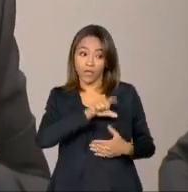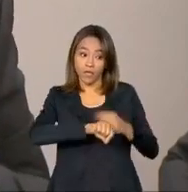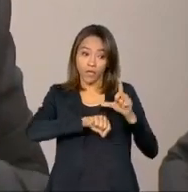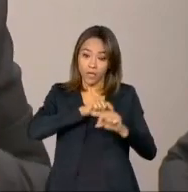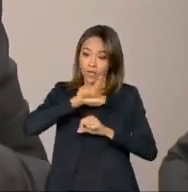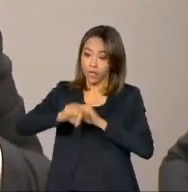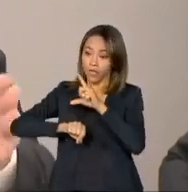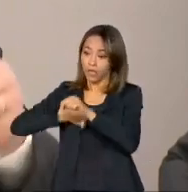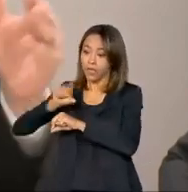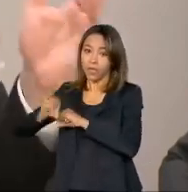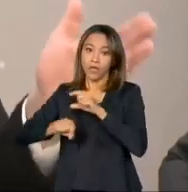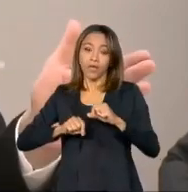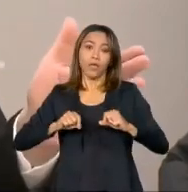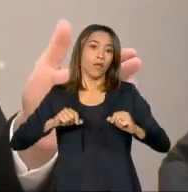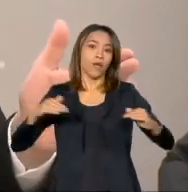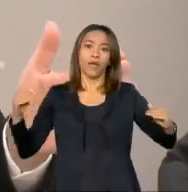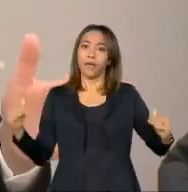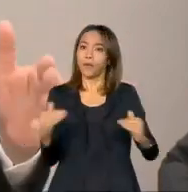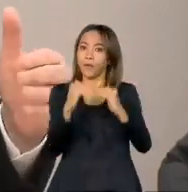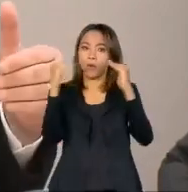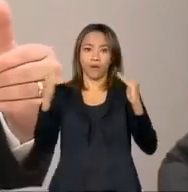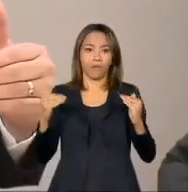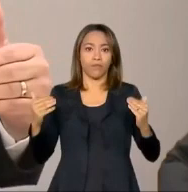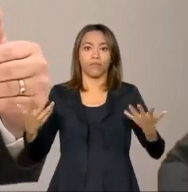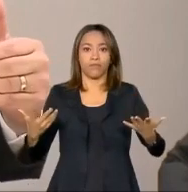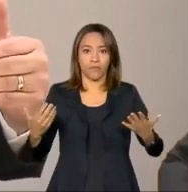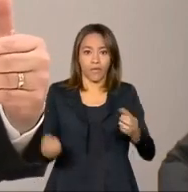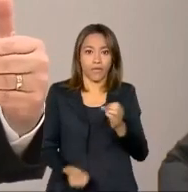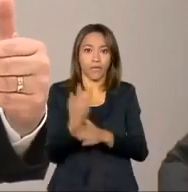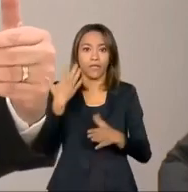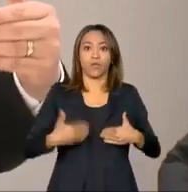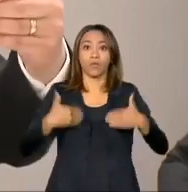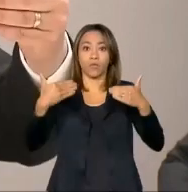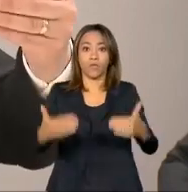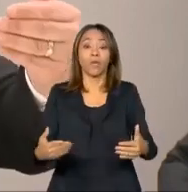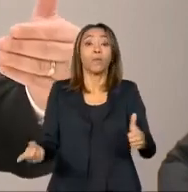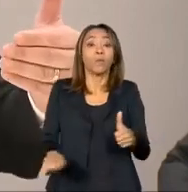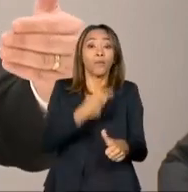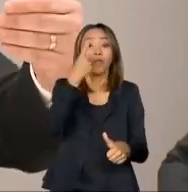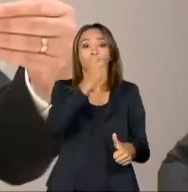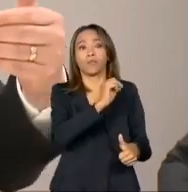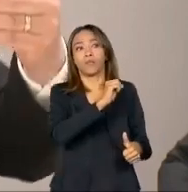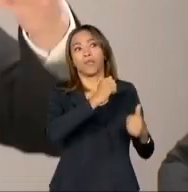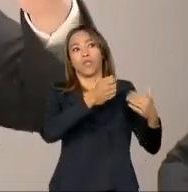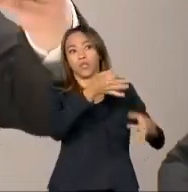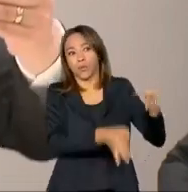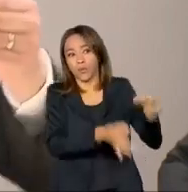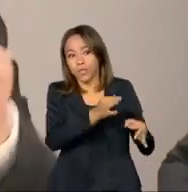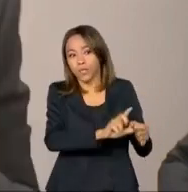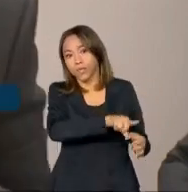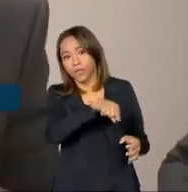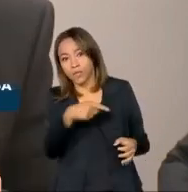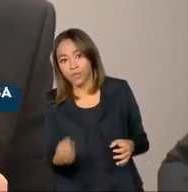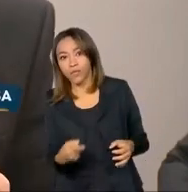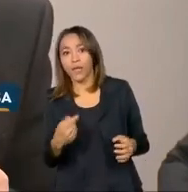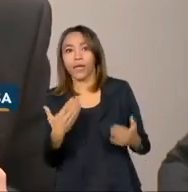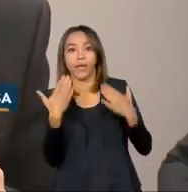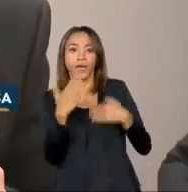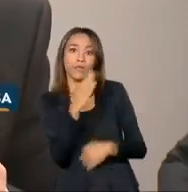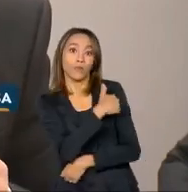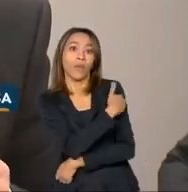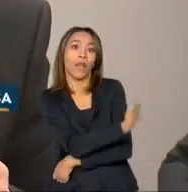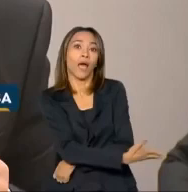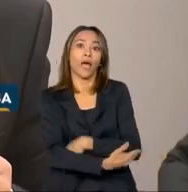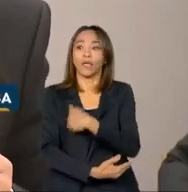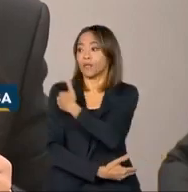exatamente igual à ordem da criação dos ministérios. Portanto, por isso que fica primeiro o da Justiça e das Relações Exteriores, que sentam ao lado do presidente